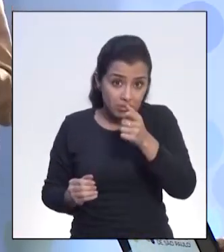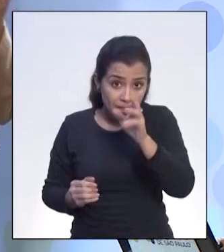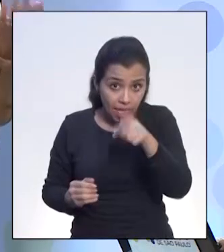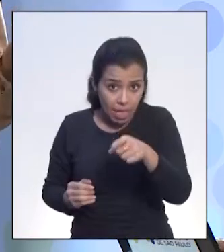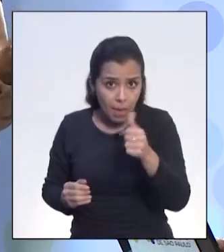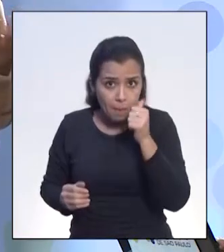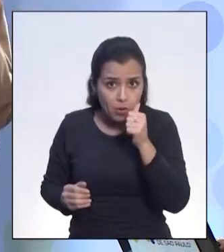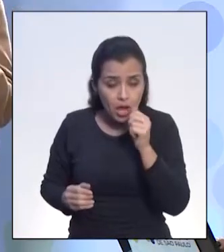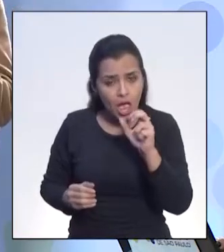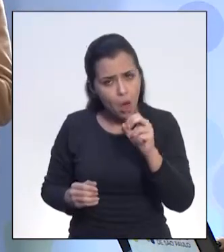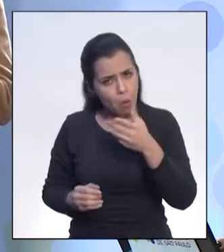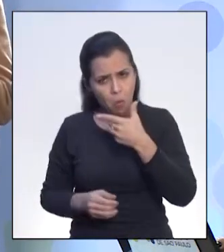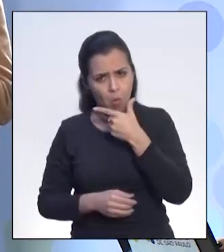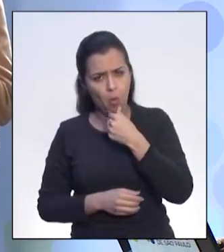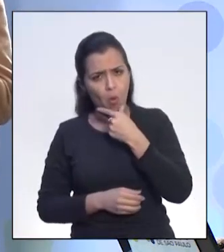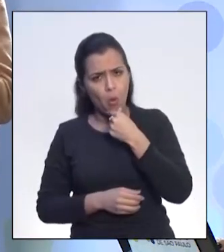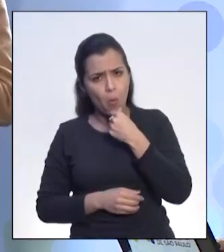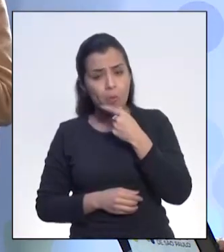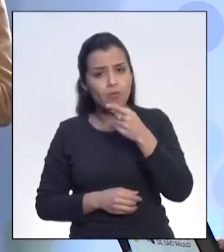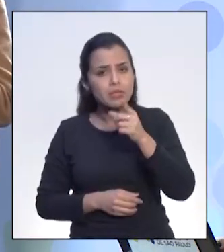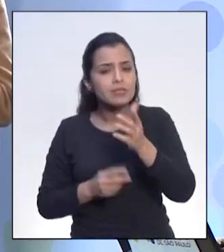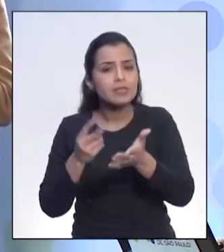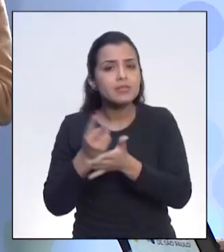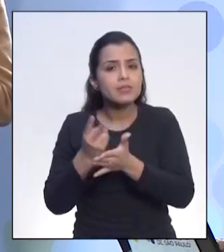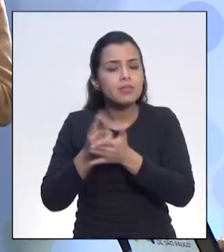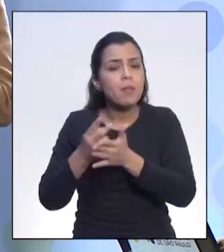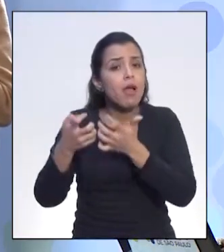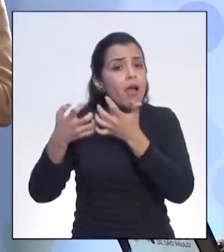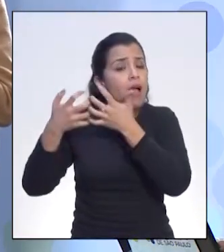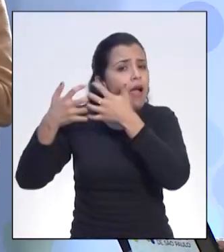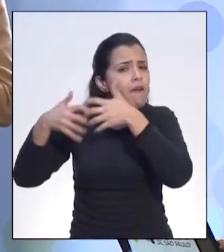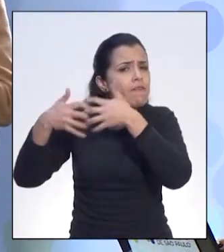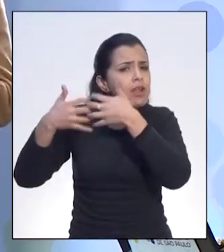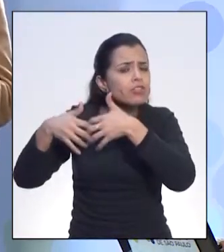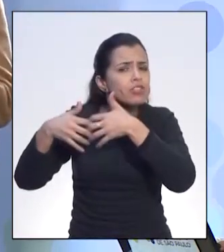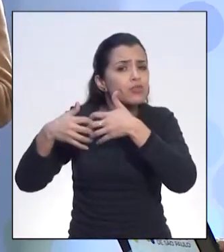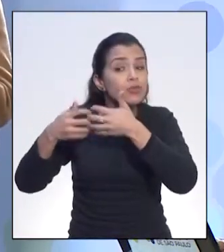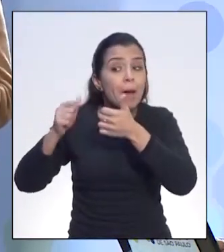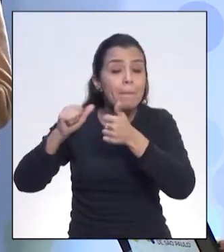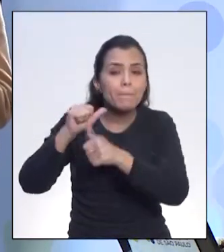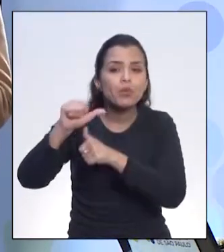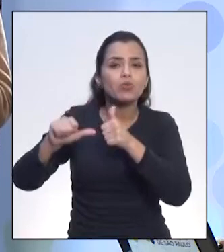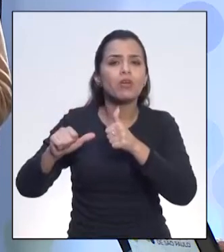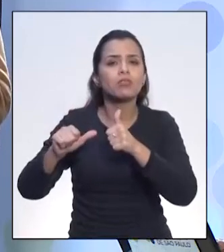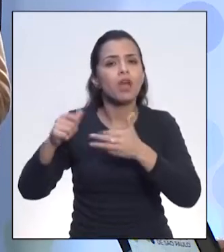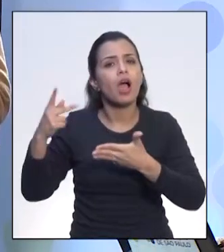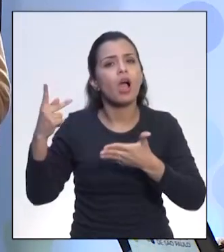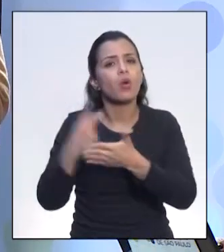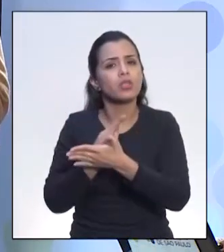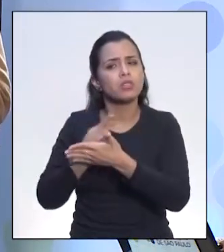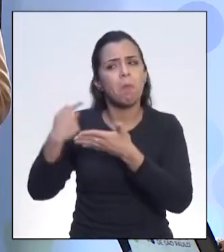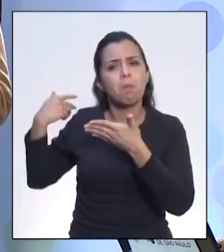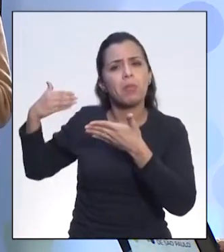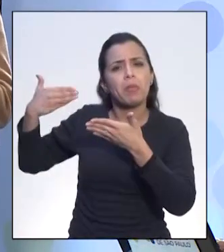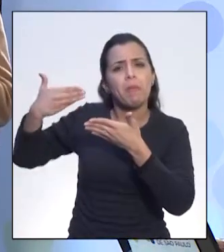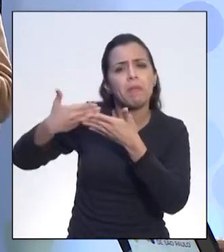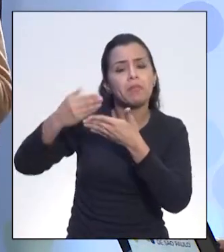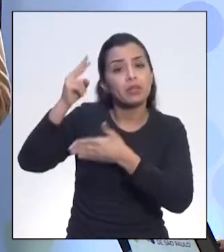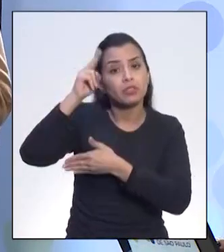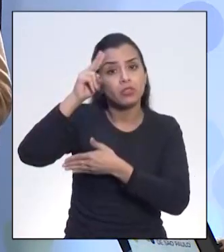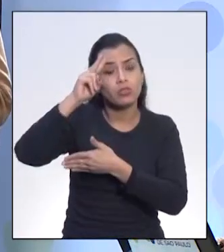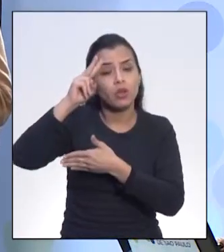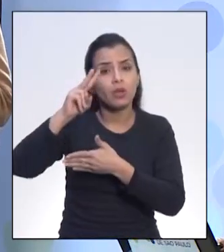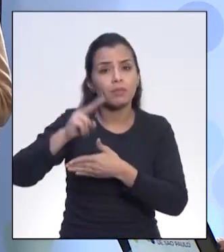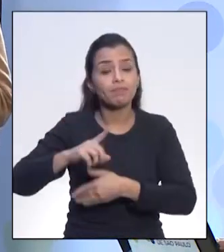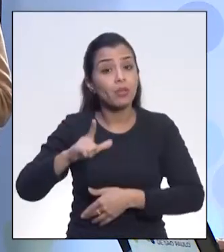jovens homens, jovens mulheres, refletindo sobre as mudanças que acontecem ao longo da história. Ter